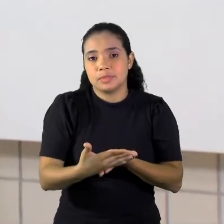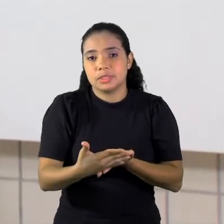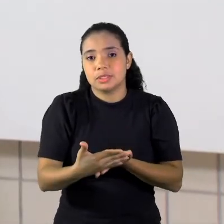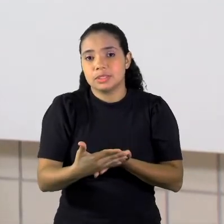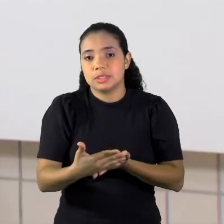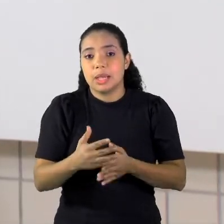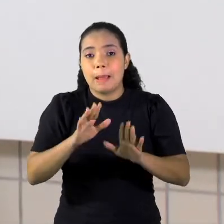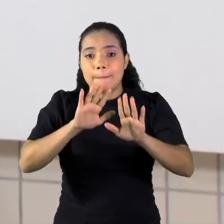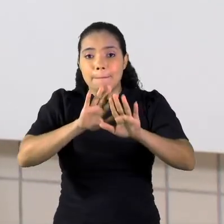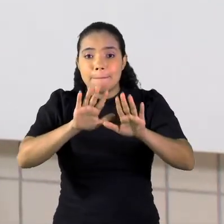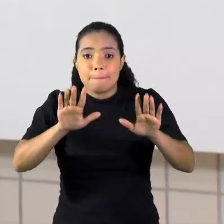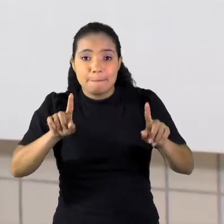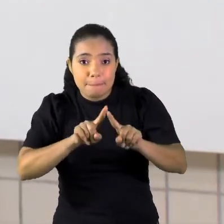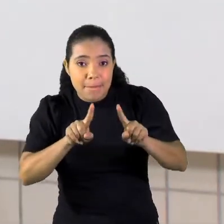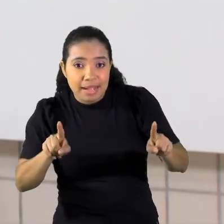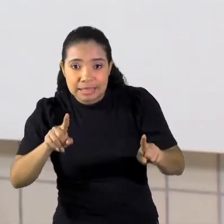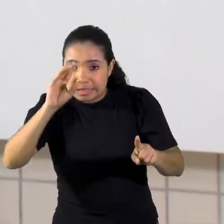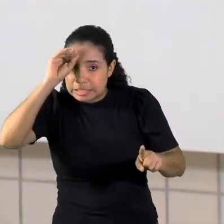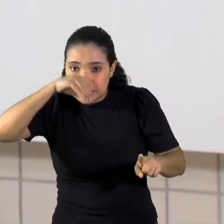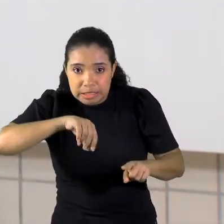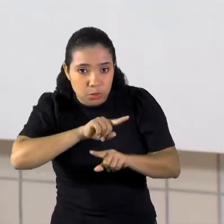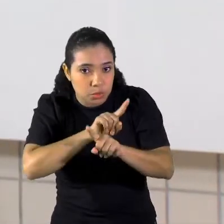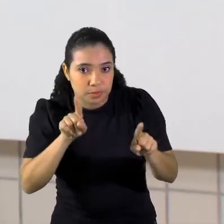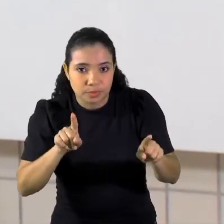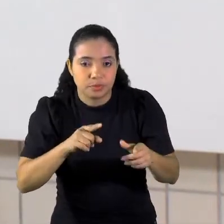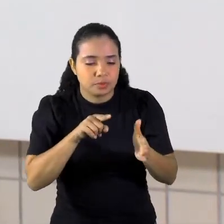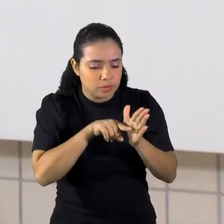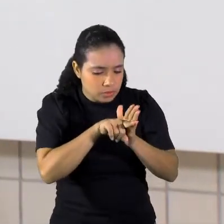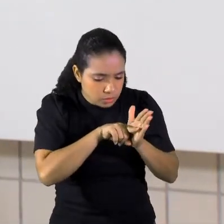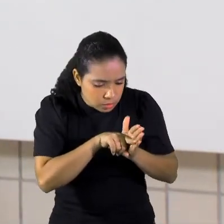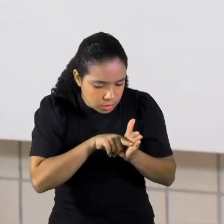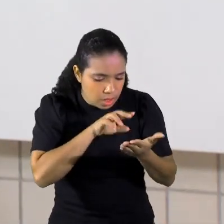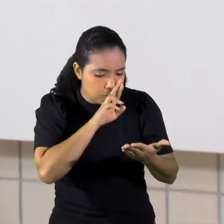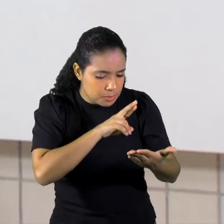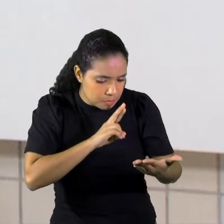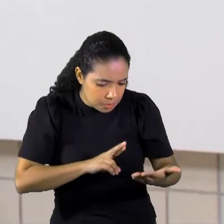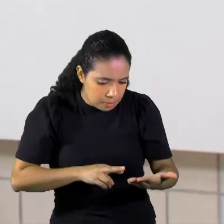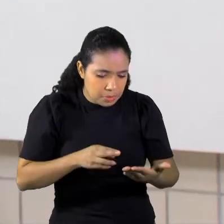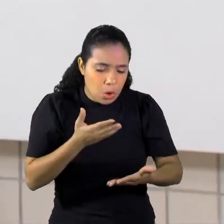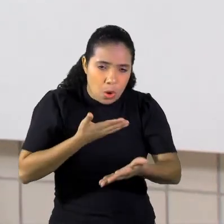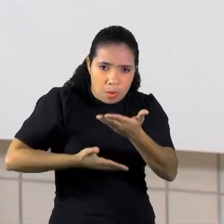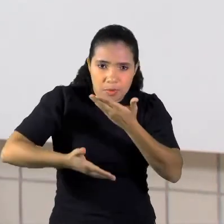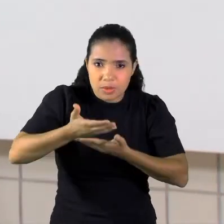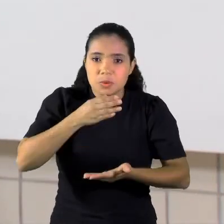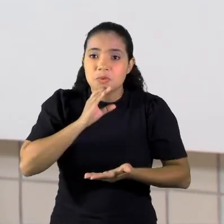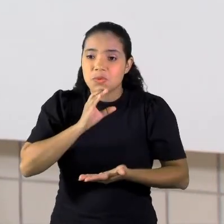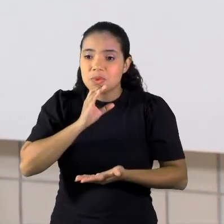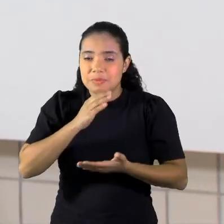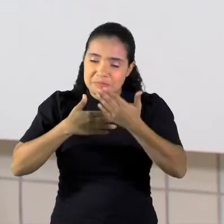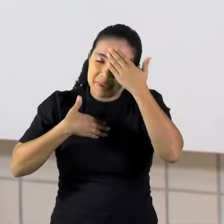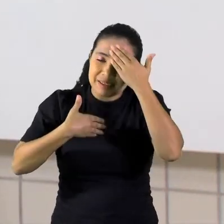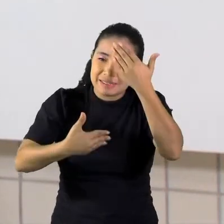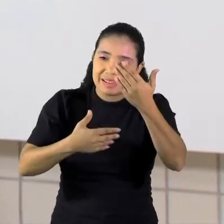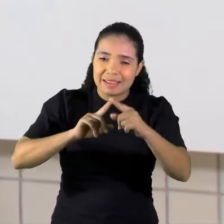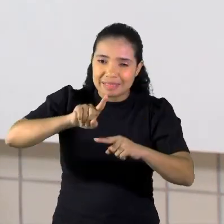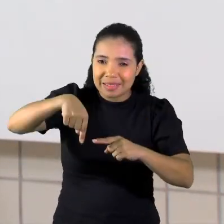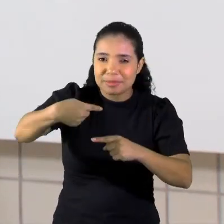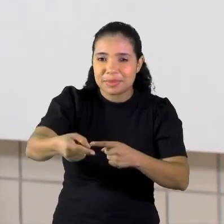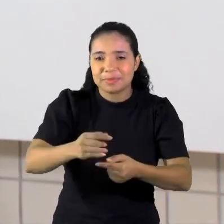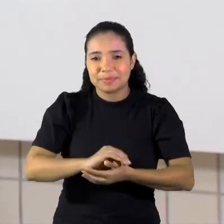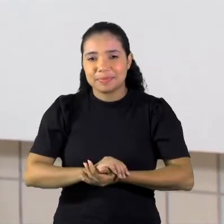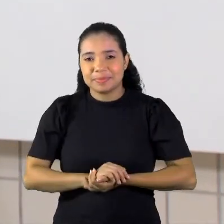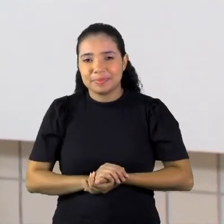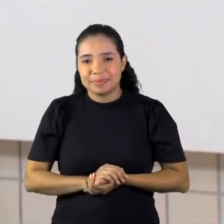não desistam. Respondam, pesquisem e compartilhem os seus conhecimentos. Obrigado, até a próxima.